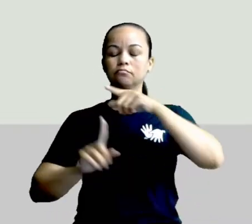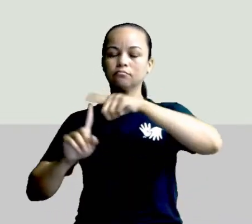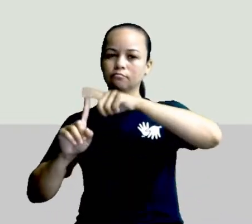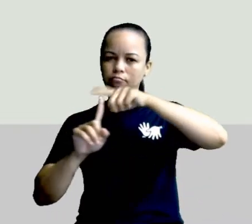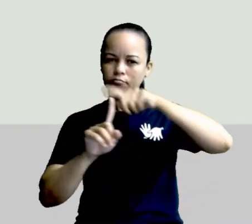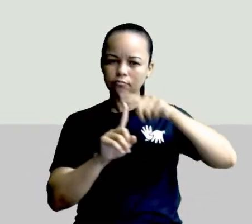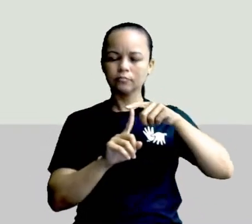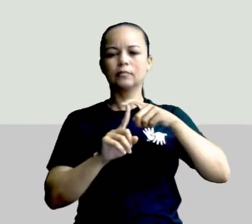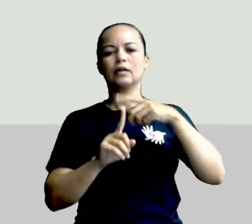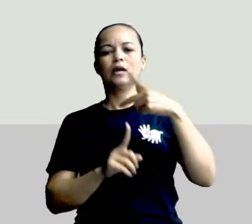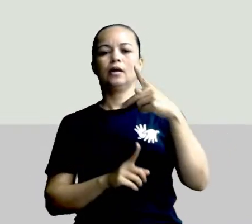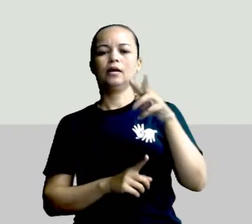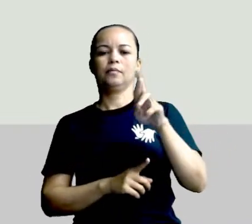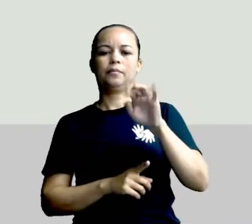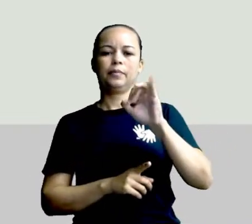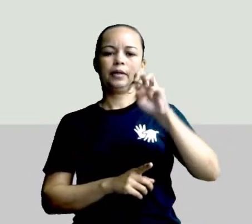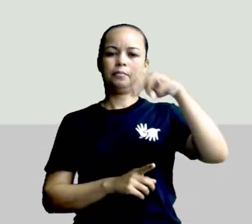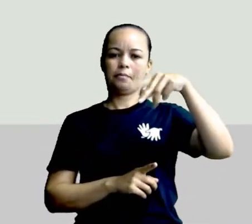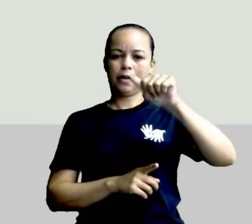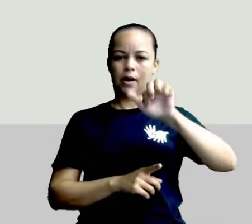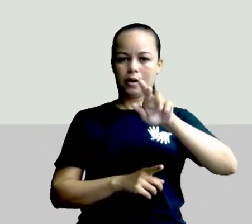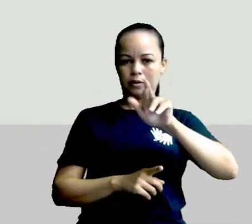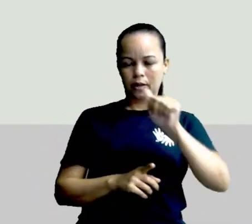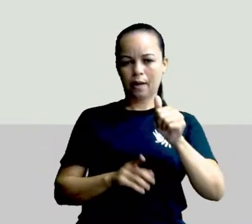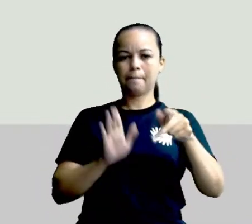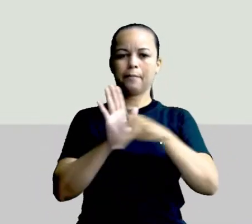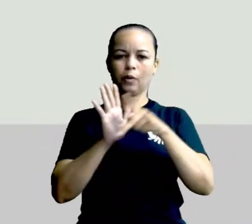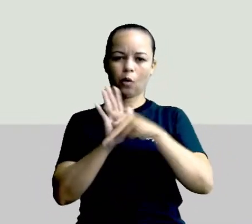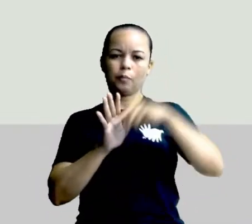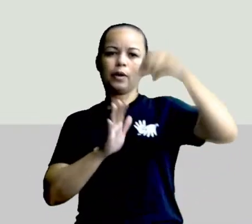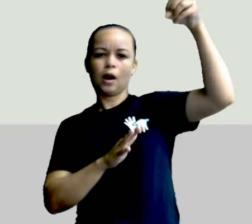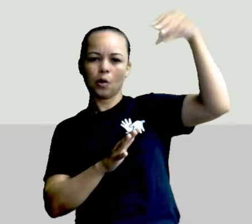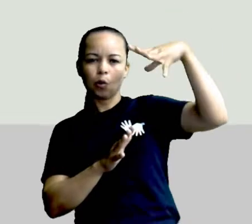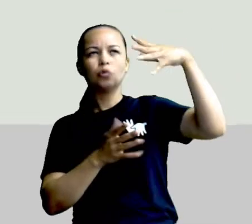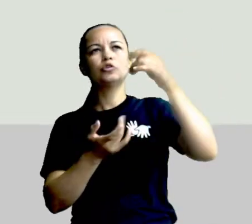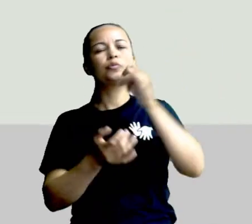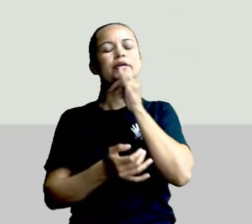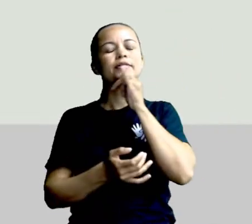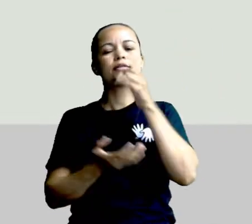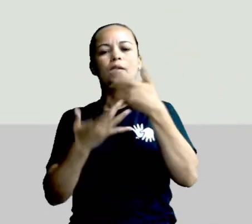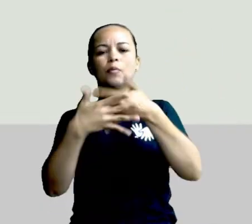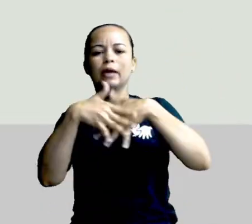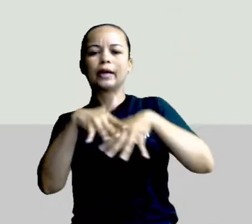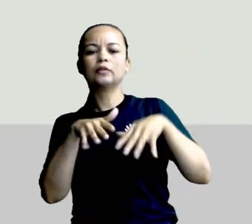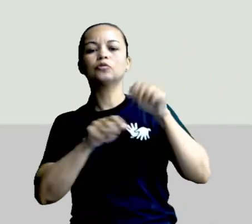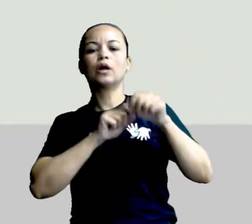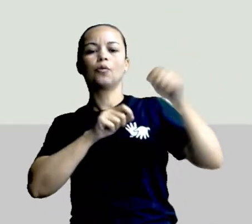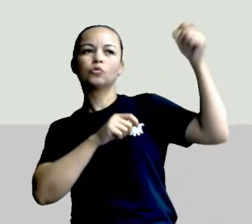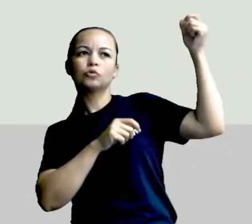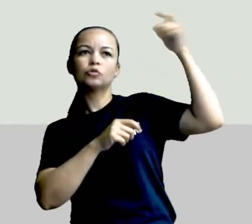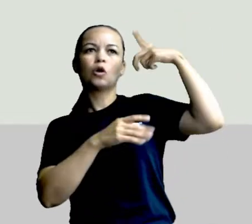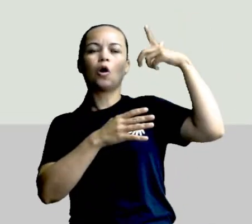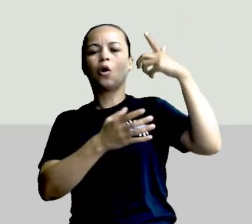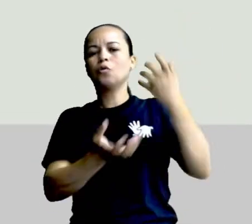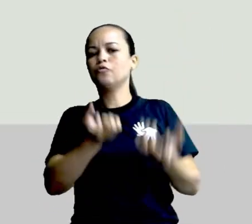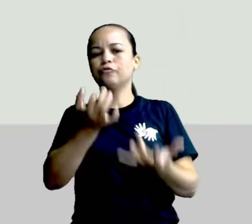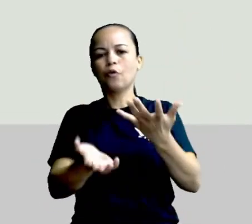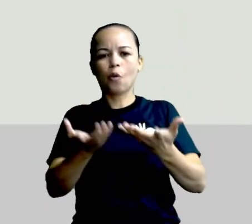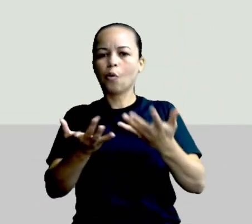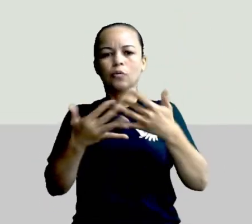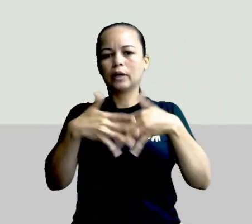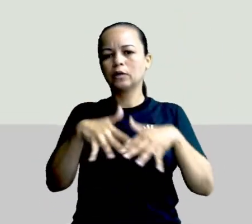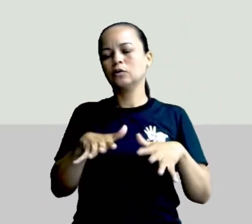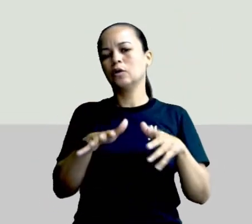tipos primária, que possui luz própria. Eu tenho o exemplo do Sol, tá? No próprio fogo que eu acabei de